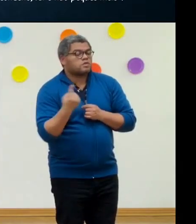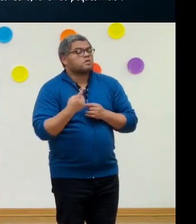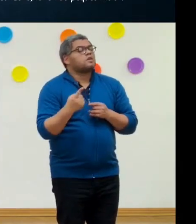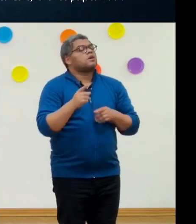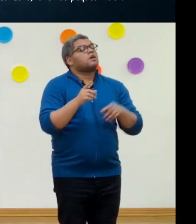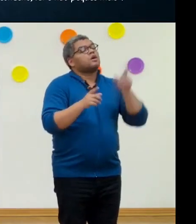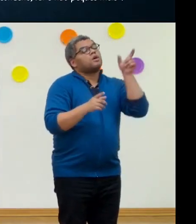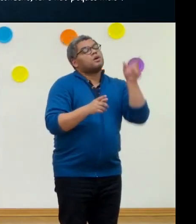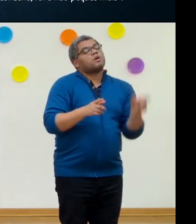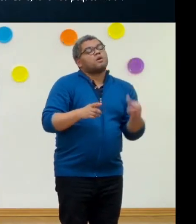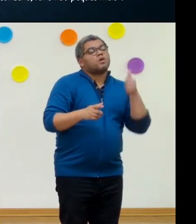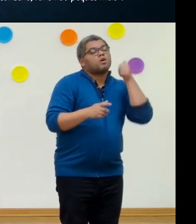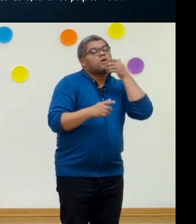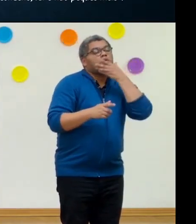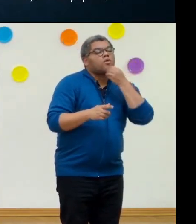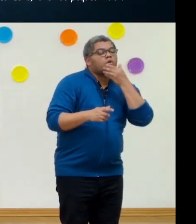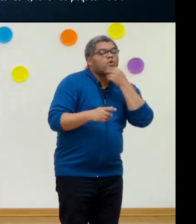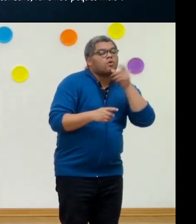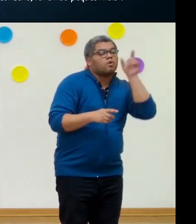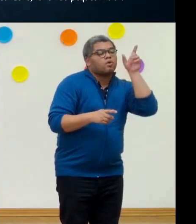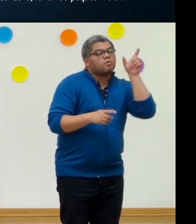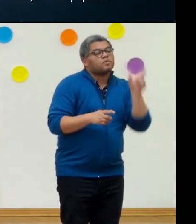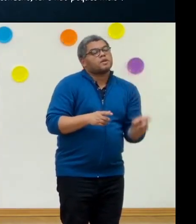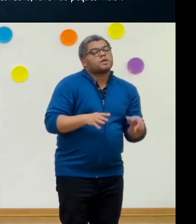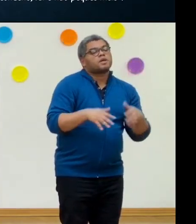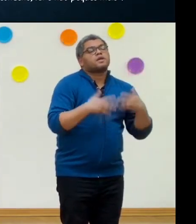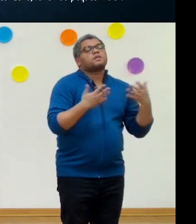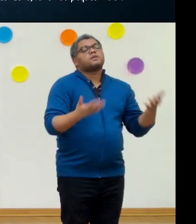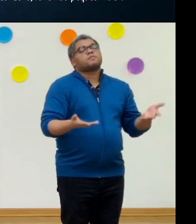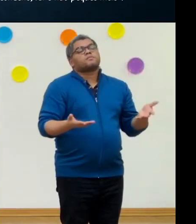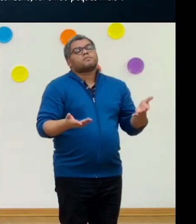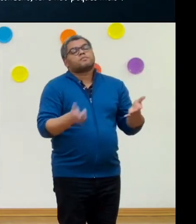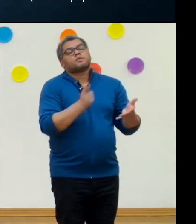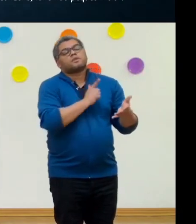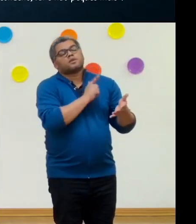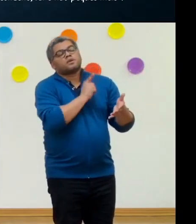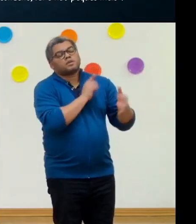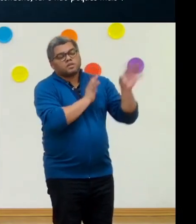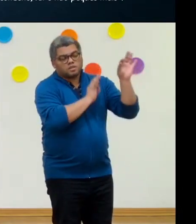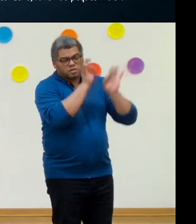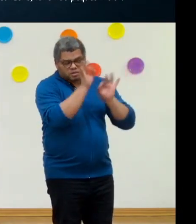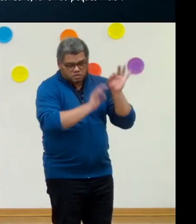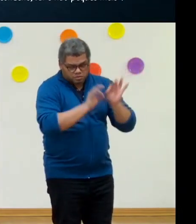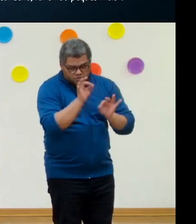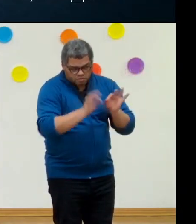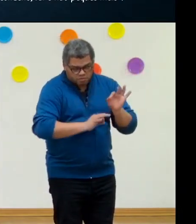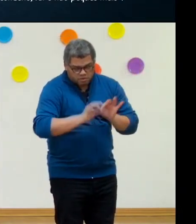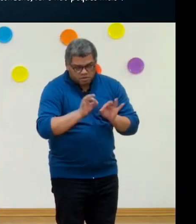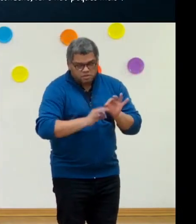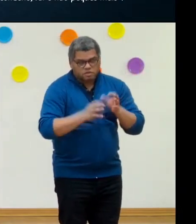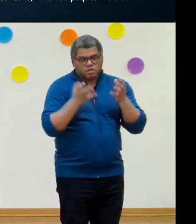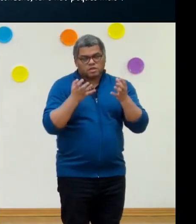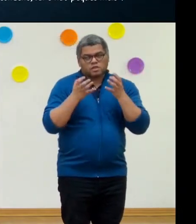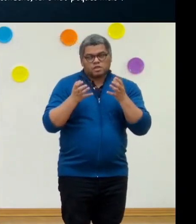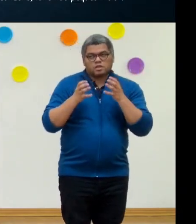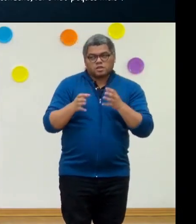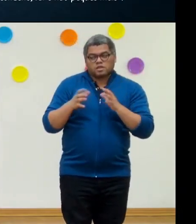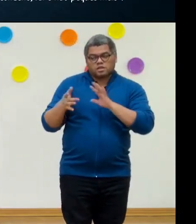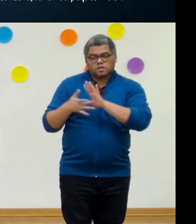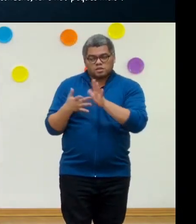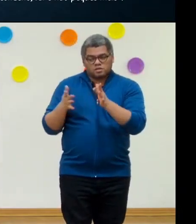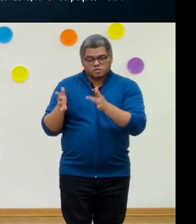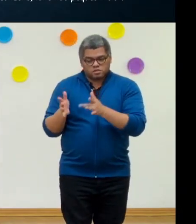Cadê? Só estava ela? Então tem uma armação ali para Jesus. Por isso ele faz o que faz. Mas